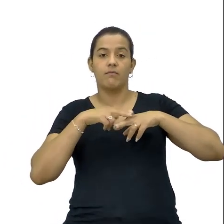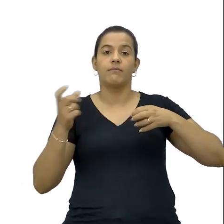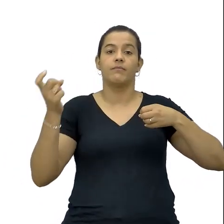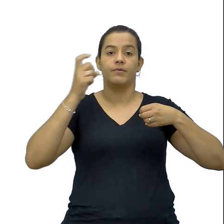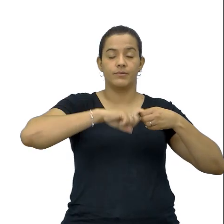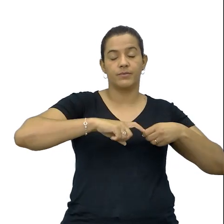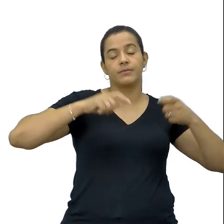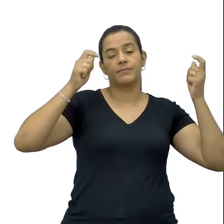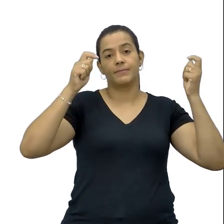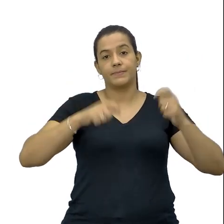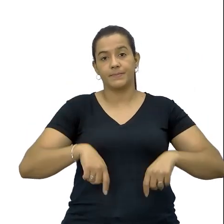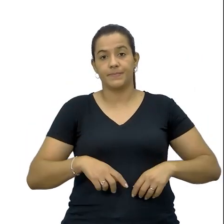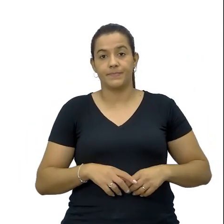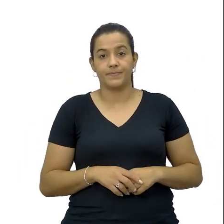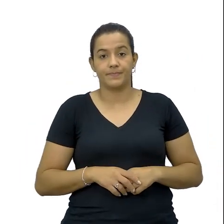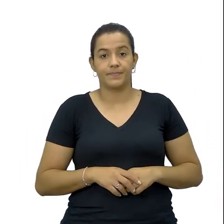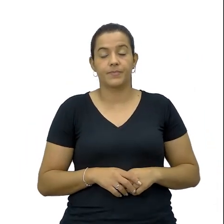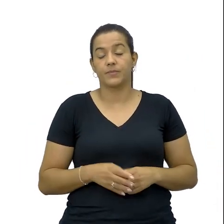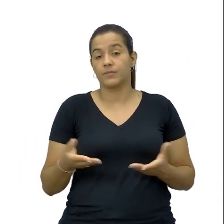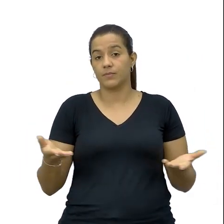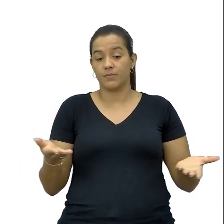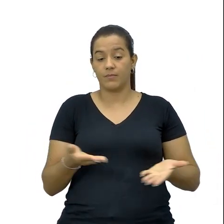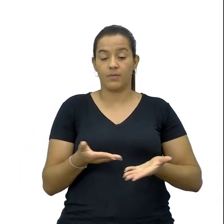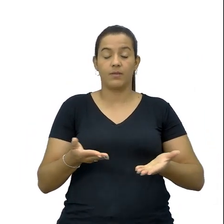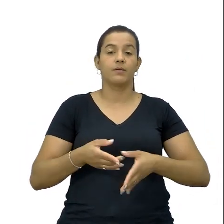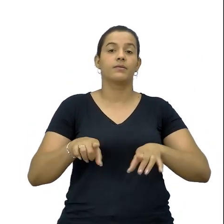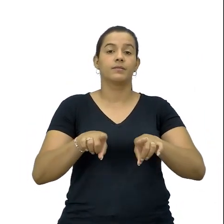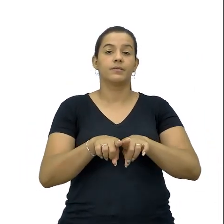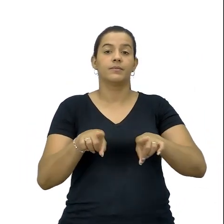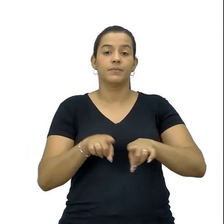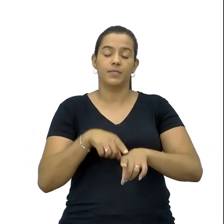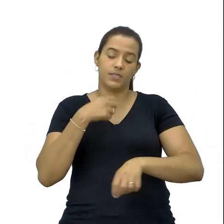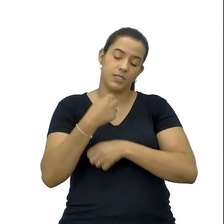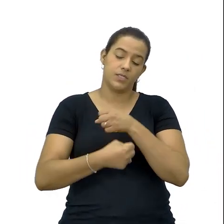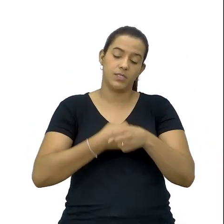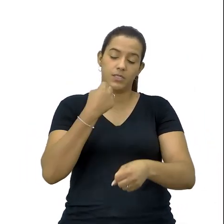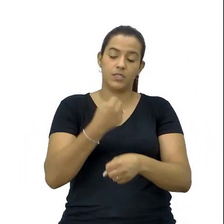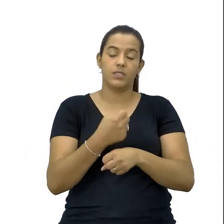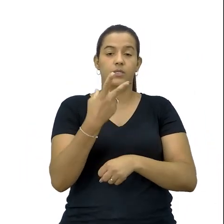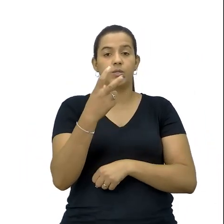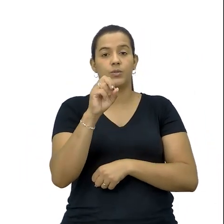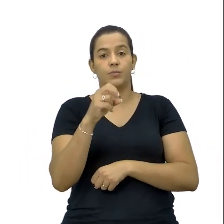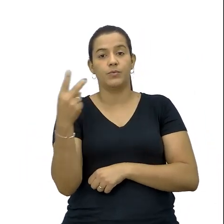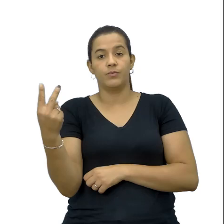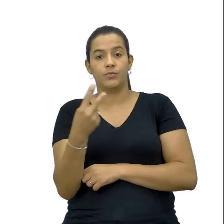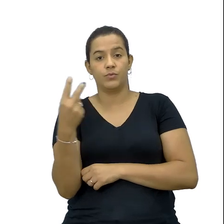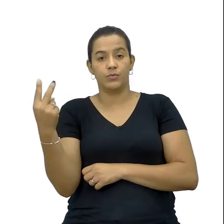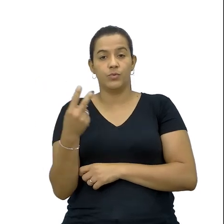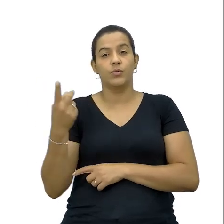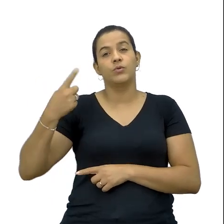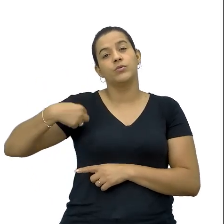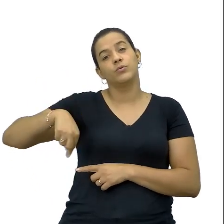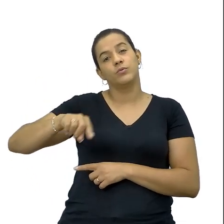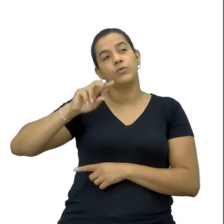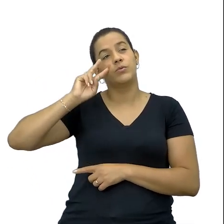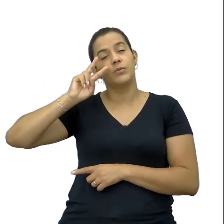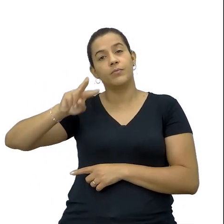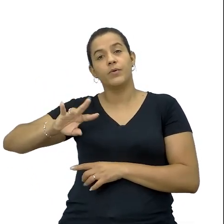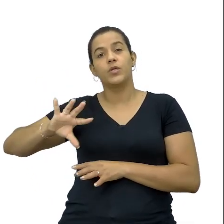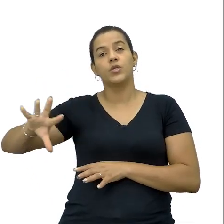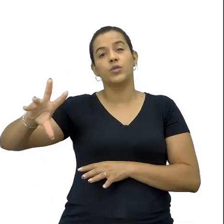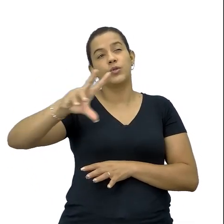estudantes. E agora também, nesse ano de 2022, nós estamos olhando para todas